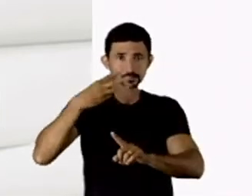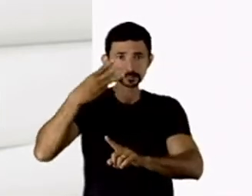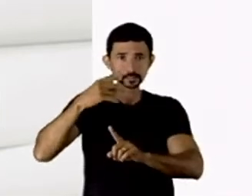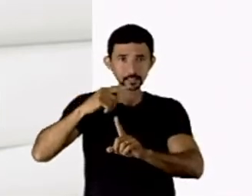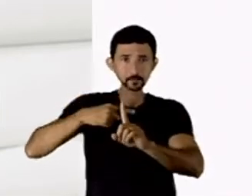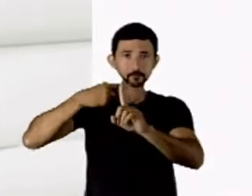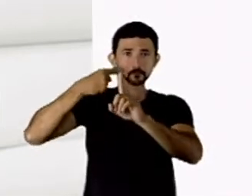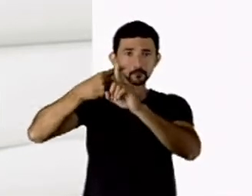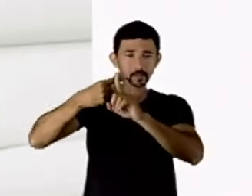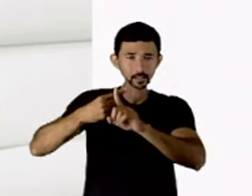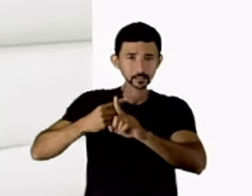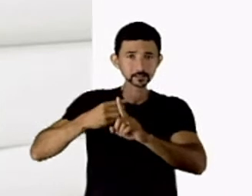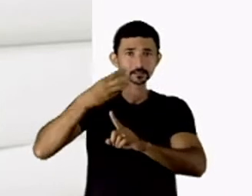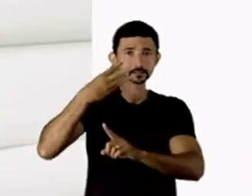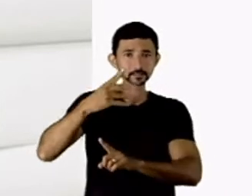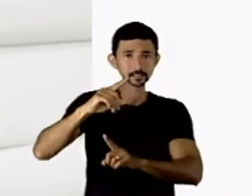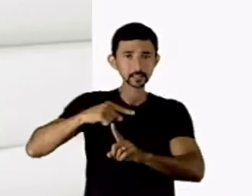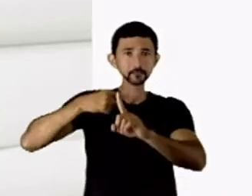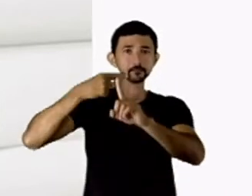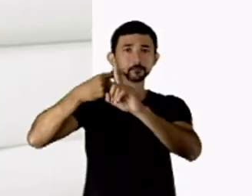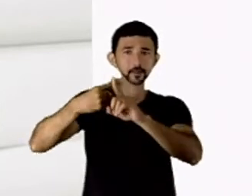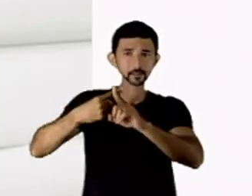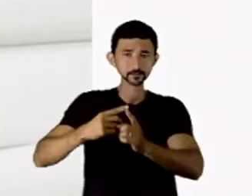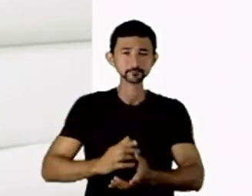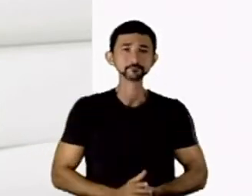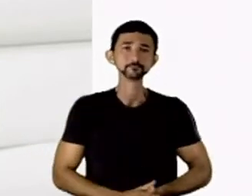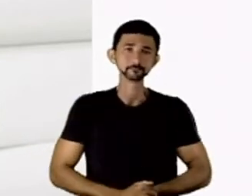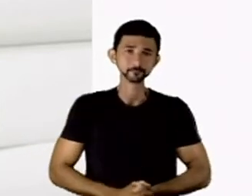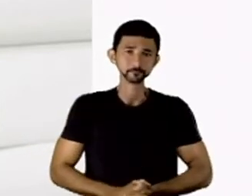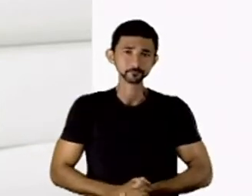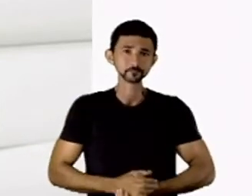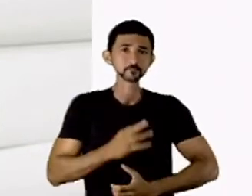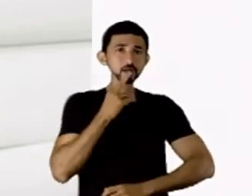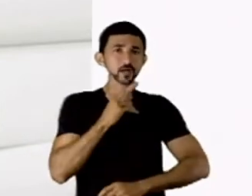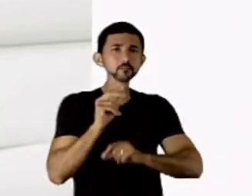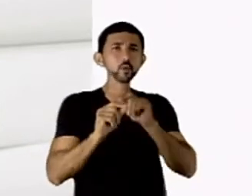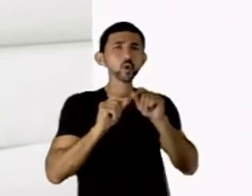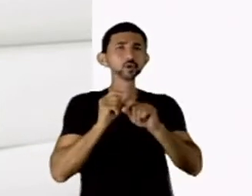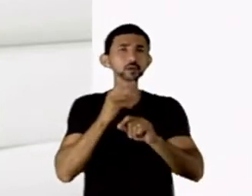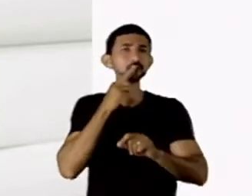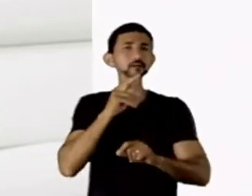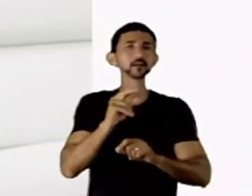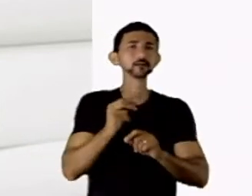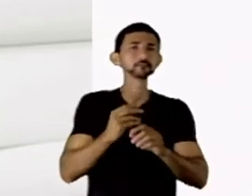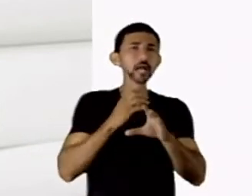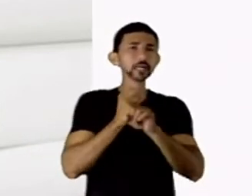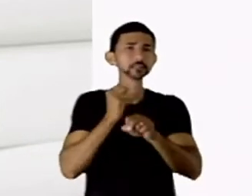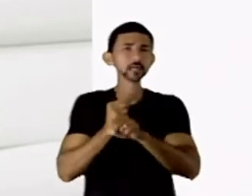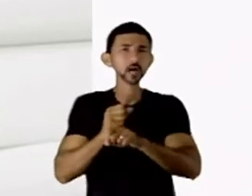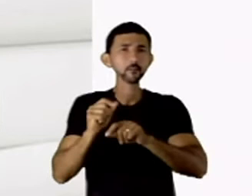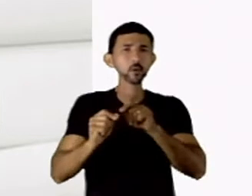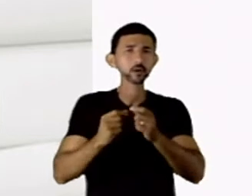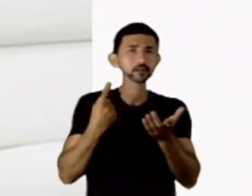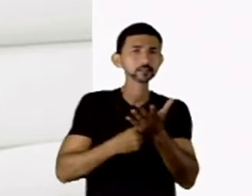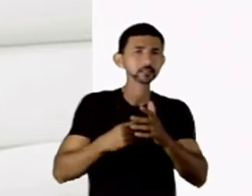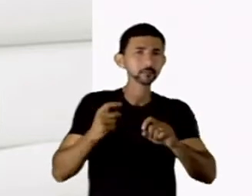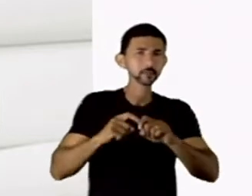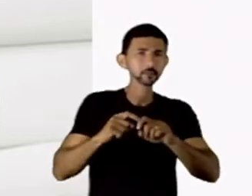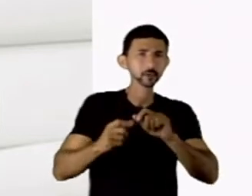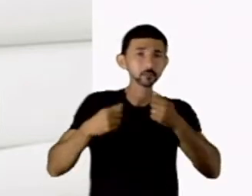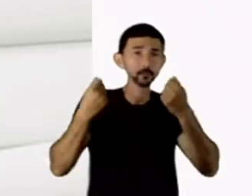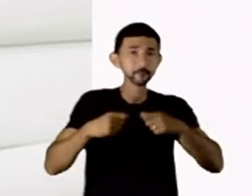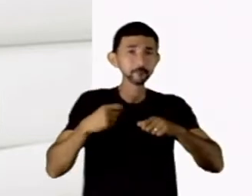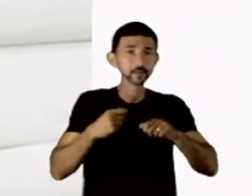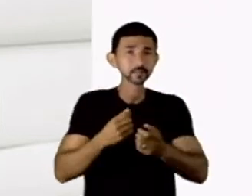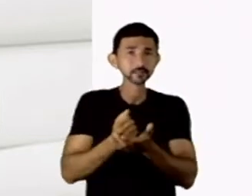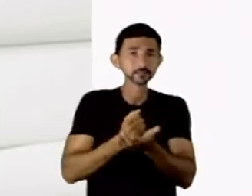dia, 3 no segundo e 3 no terceiro. Essa soma diz que o tratamento dele, ele vai